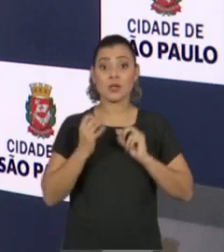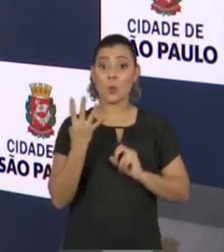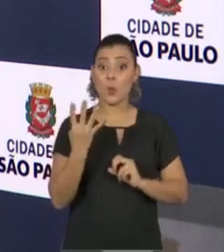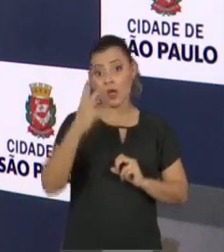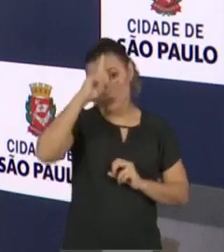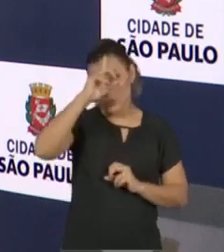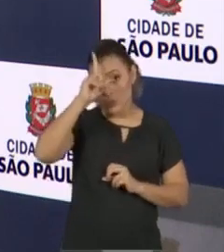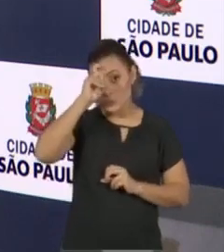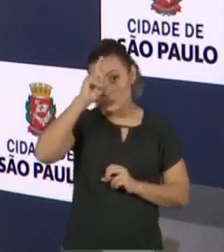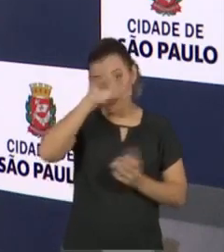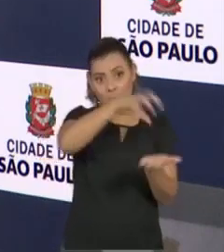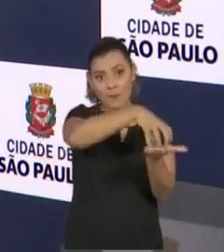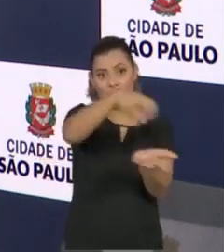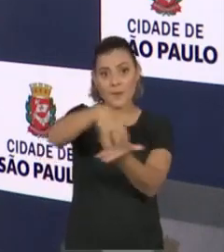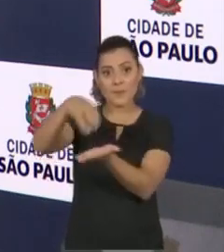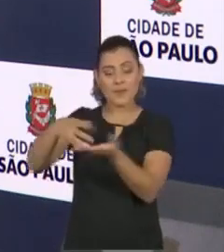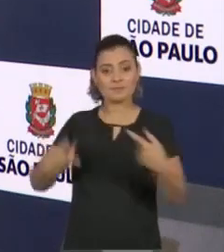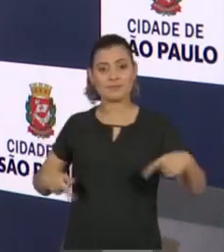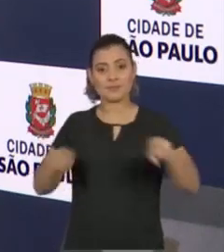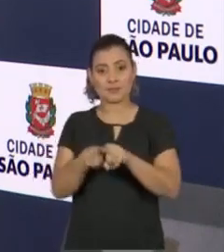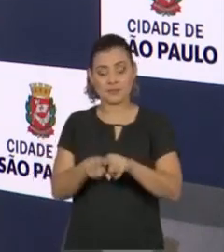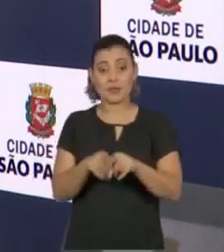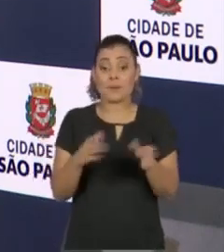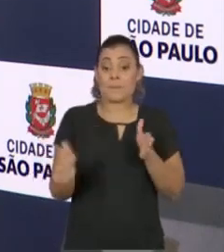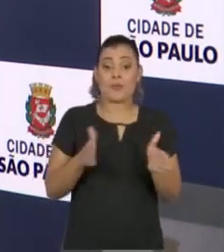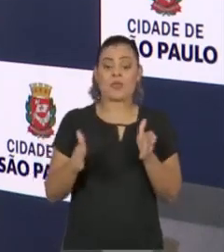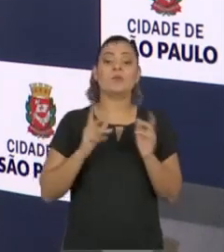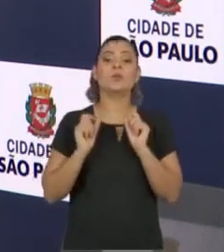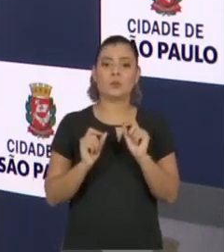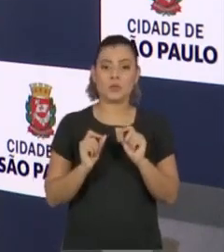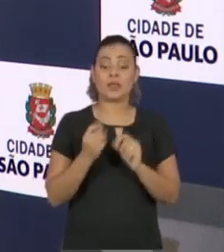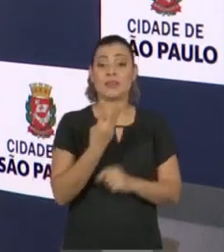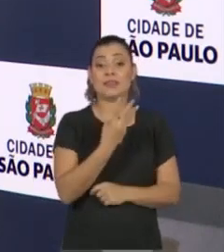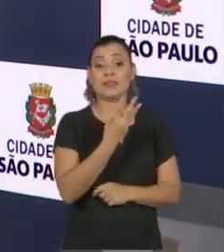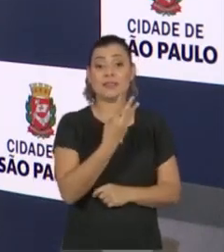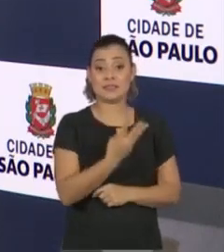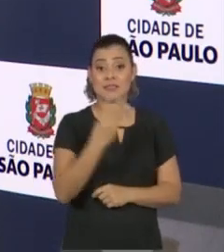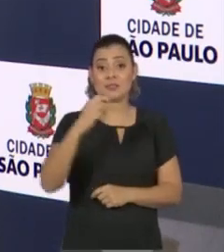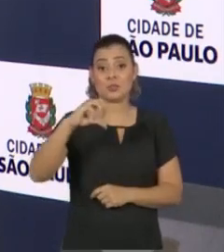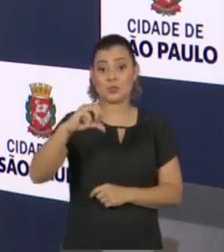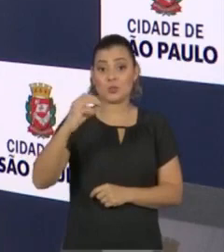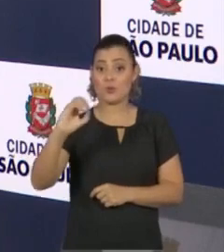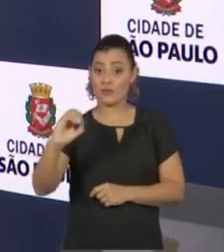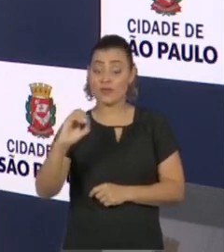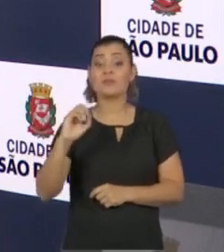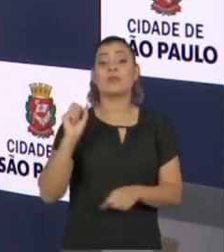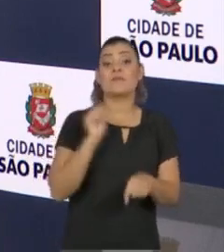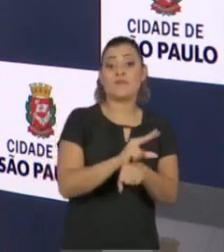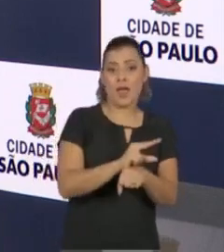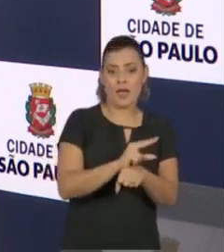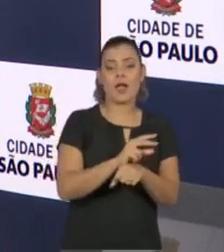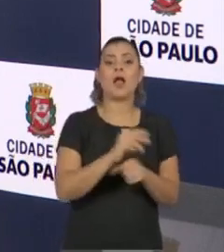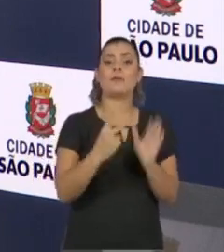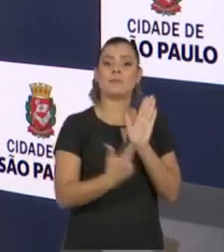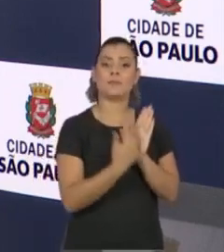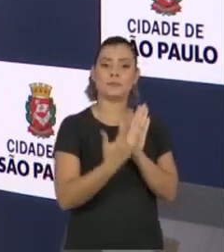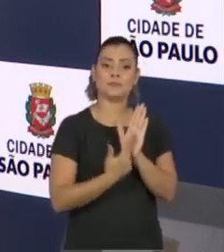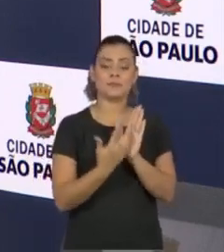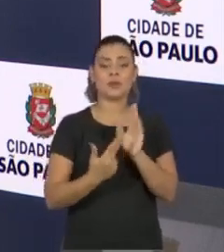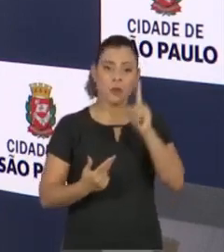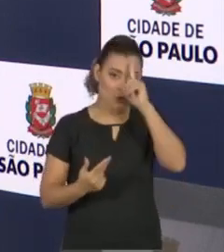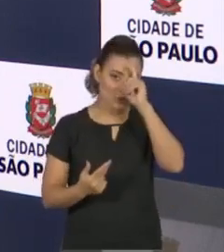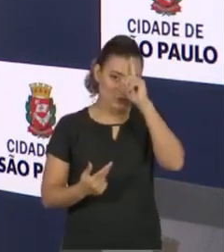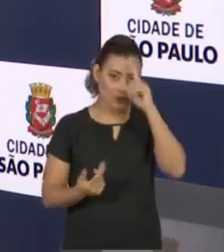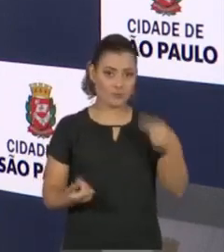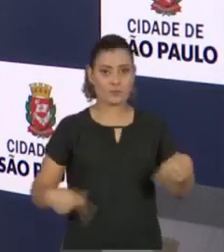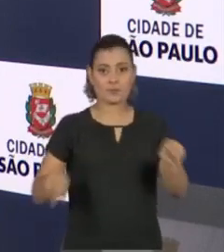hospitais. A primeira fase do Corujão do Câncer vai abrir 390 vagas de tratamento em hospitais parceiros da